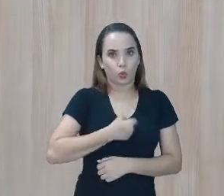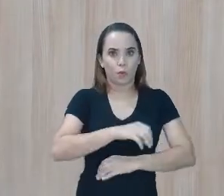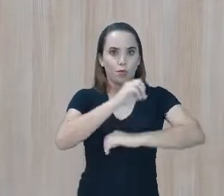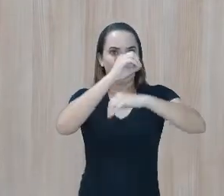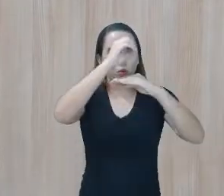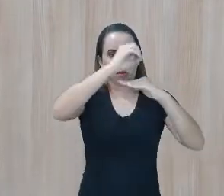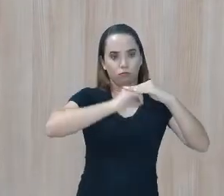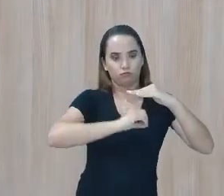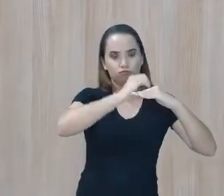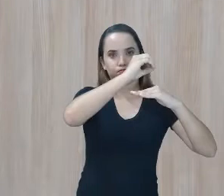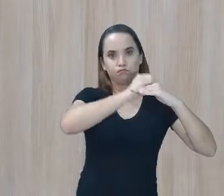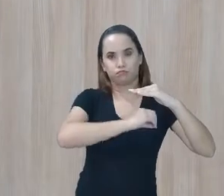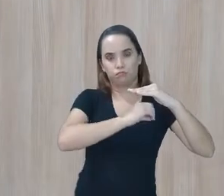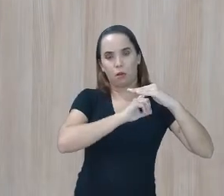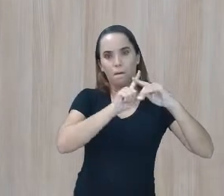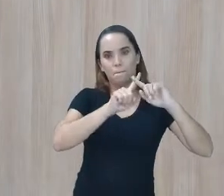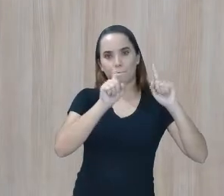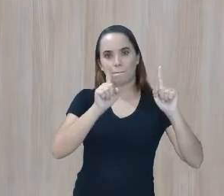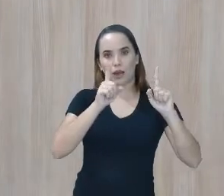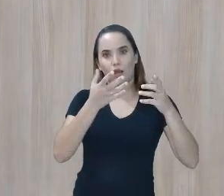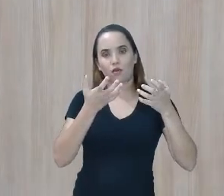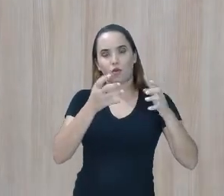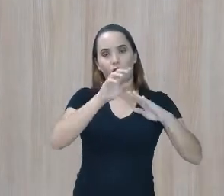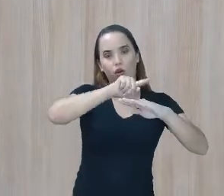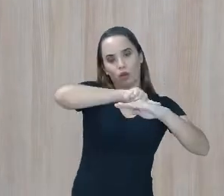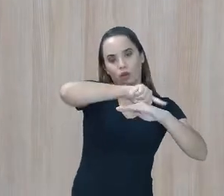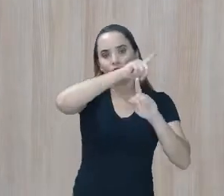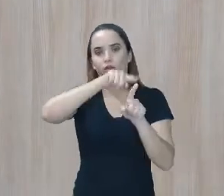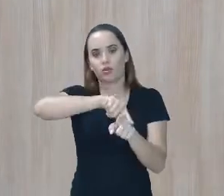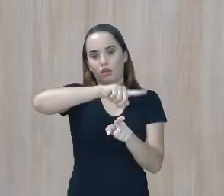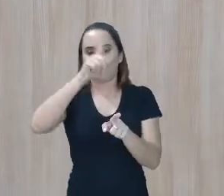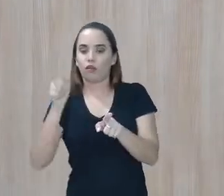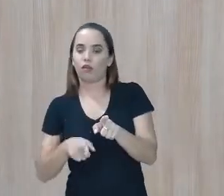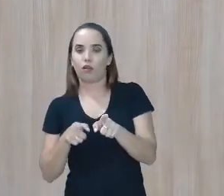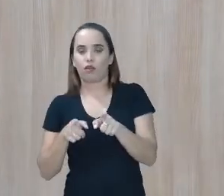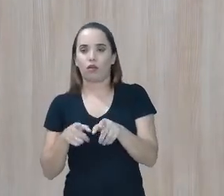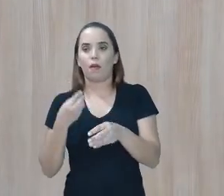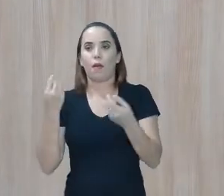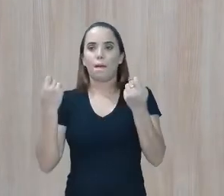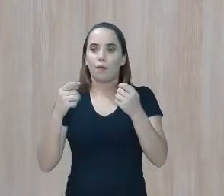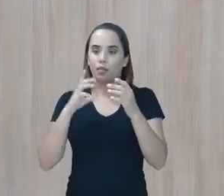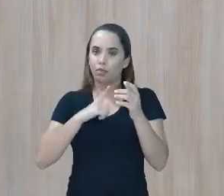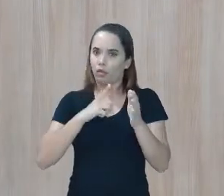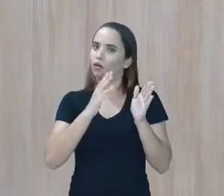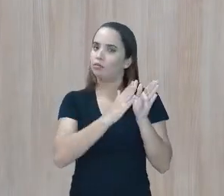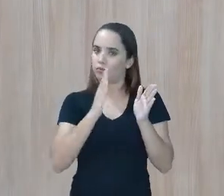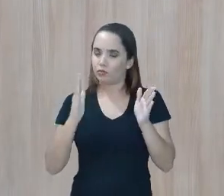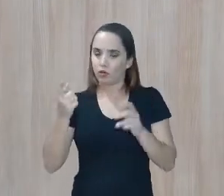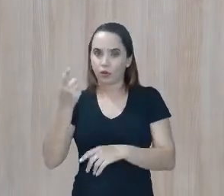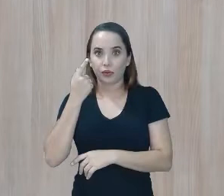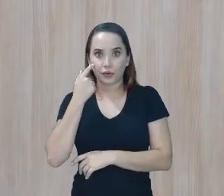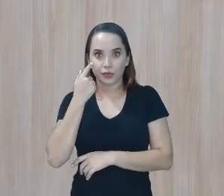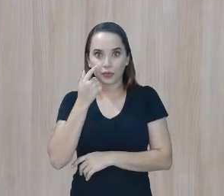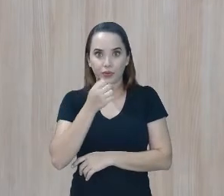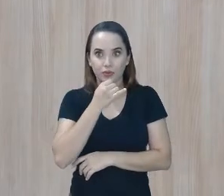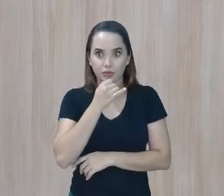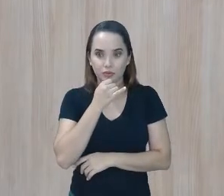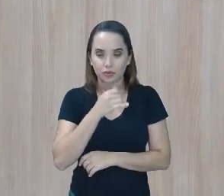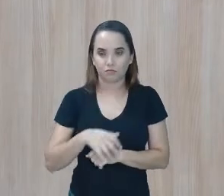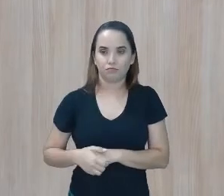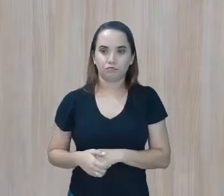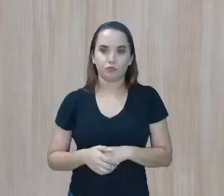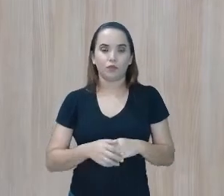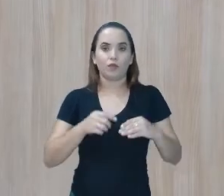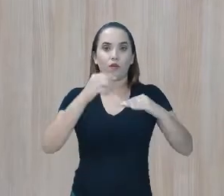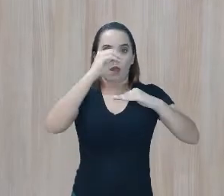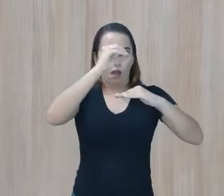forma decimal, essa outra maneira, a gente vai seguir alguns passos. Por exemplo, uma fração, ela pode ser